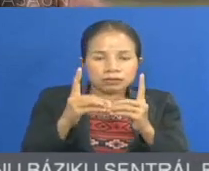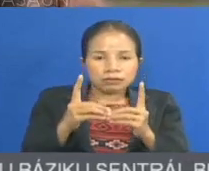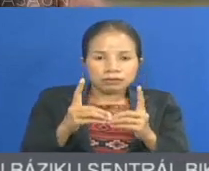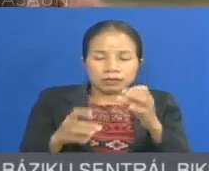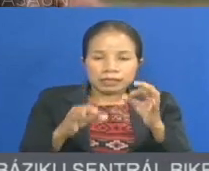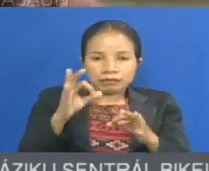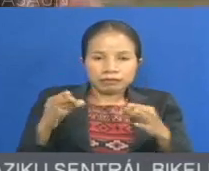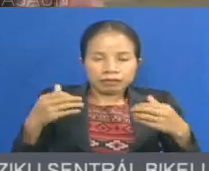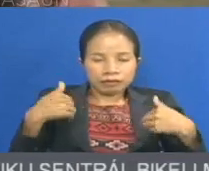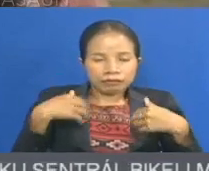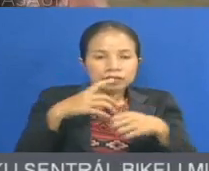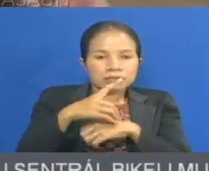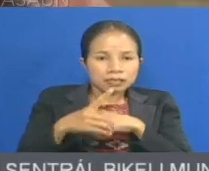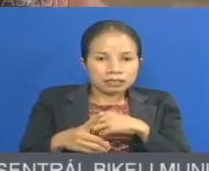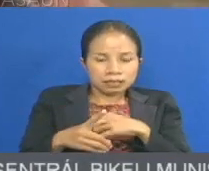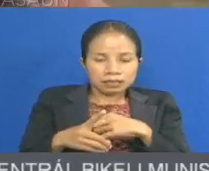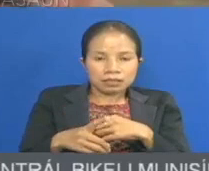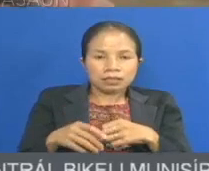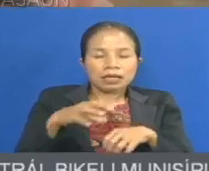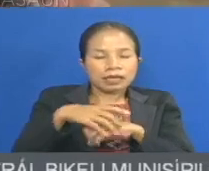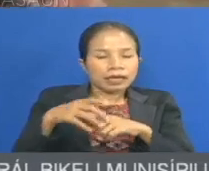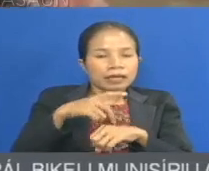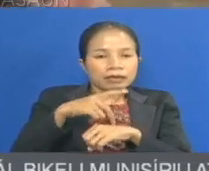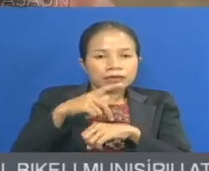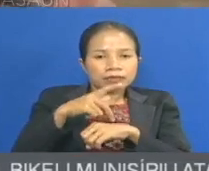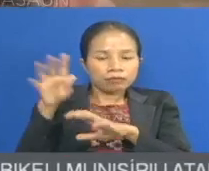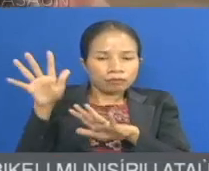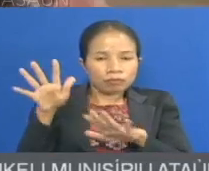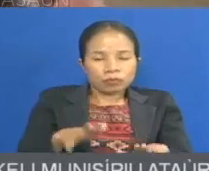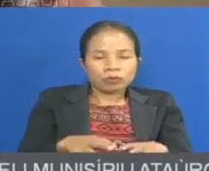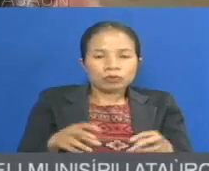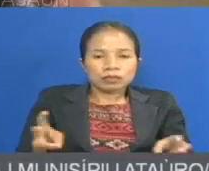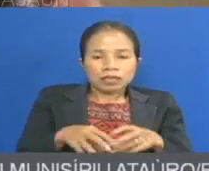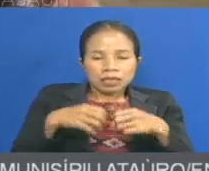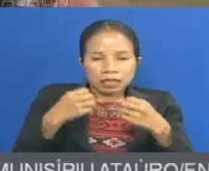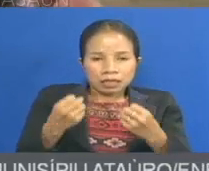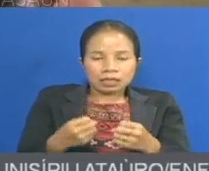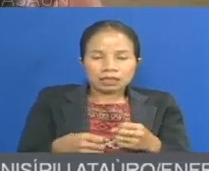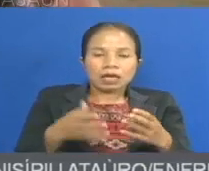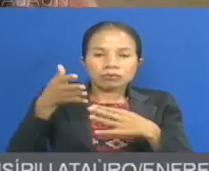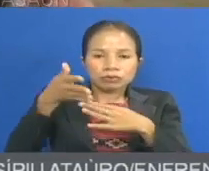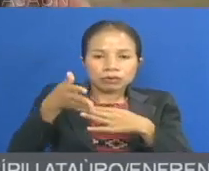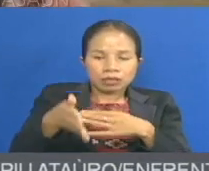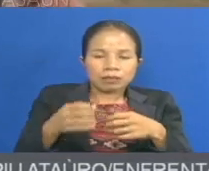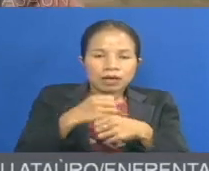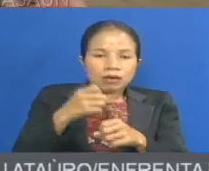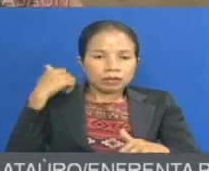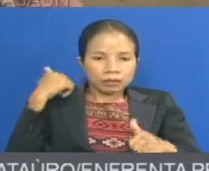quando ia desastres naturais, Raimono, Dambot, Estrada Ladiak, Estrada Coto Bebê, ultrapassa a tua atividade